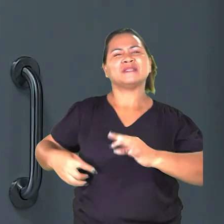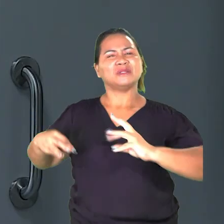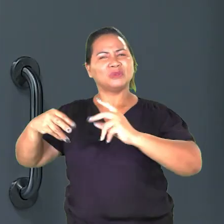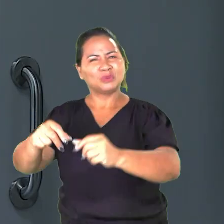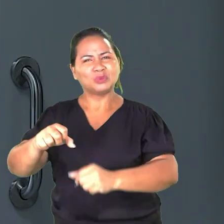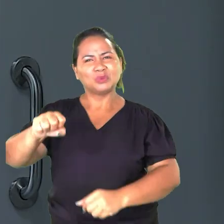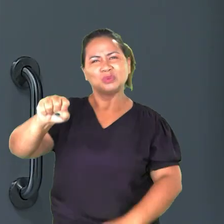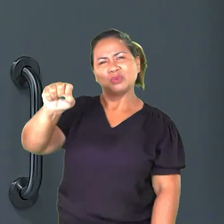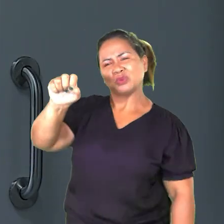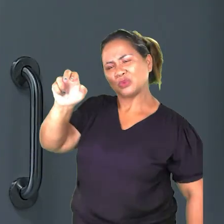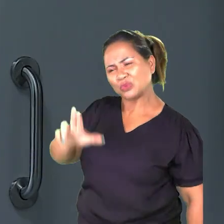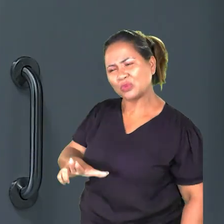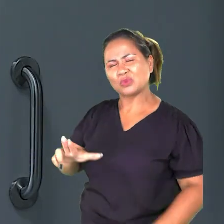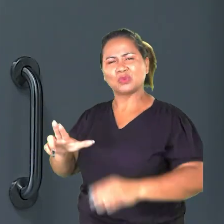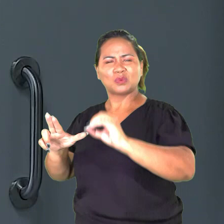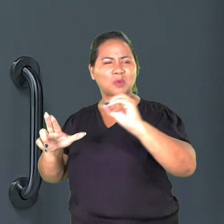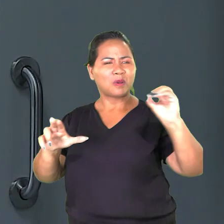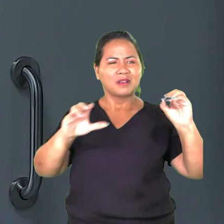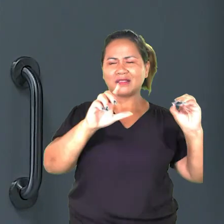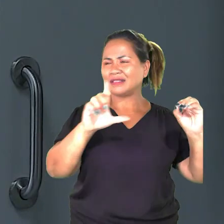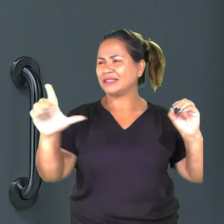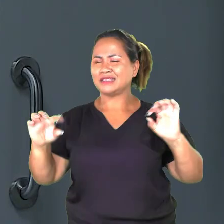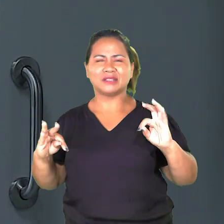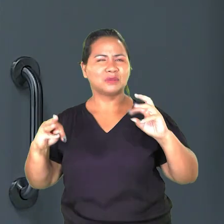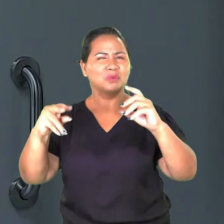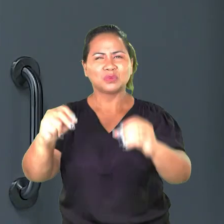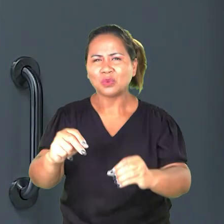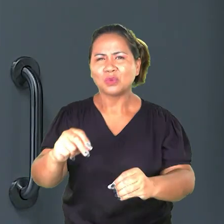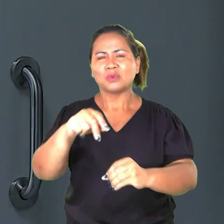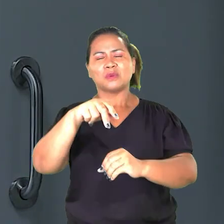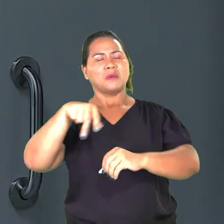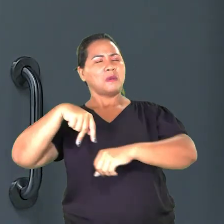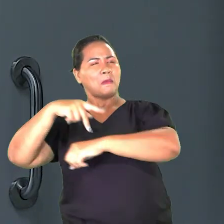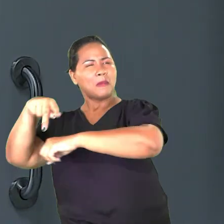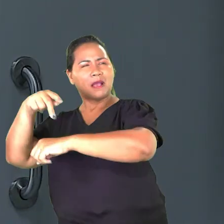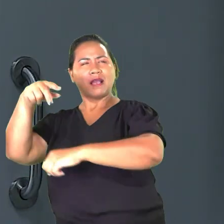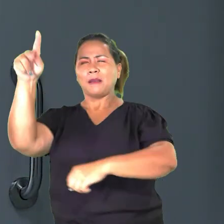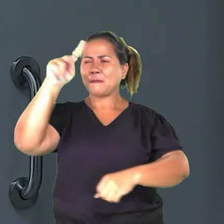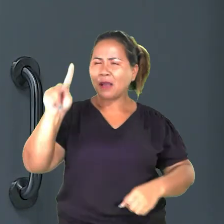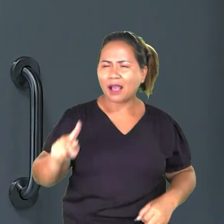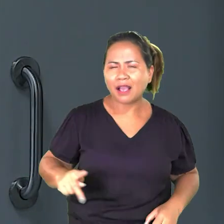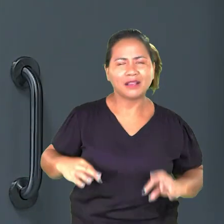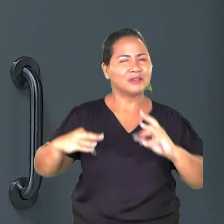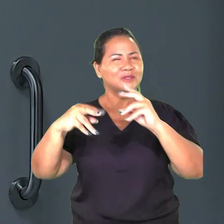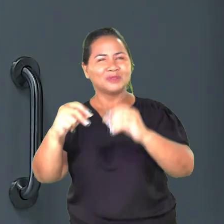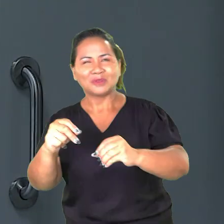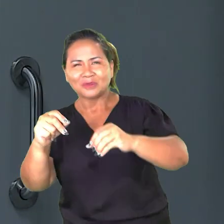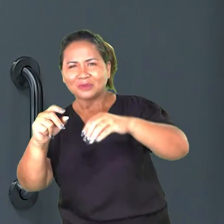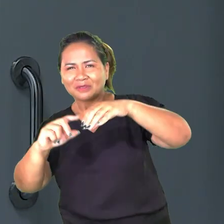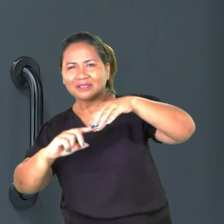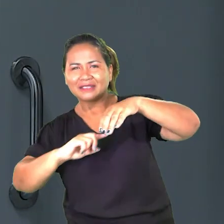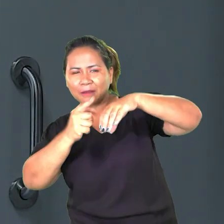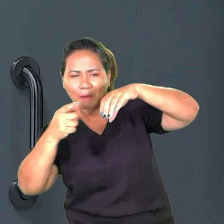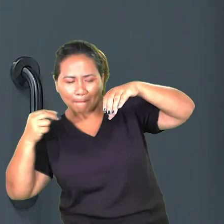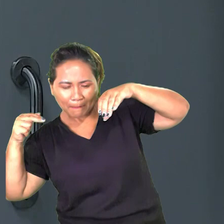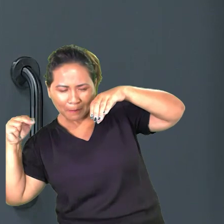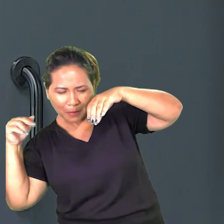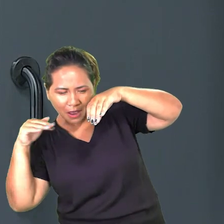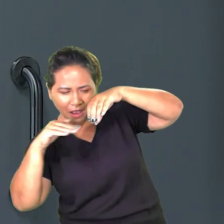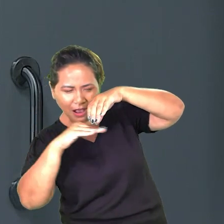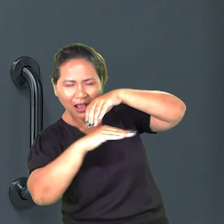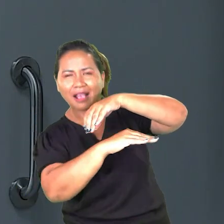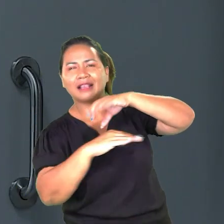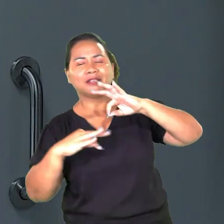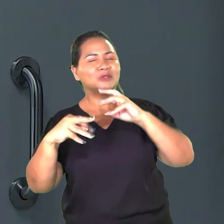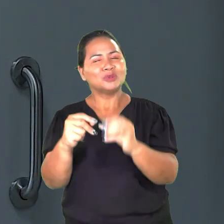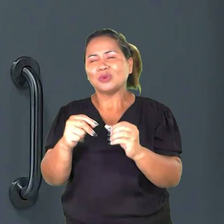dos paulistas que semearam com rasgos da valentia campos do sul e do oeste, as terras